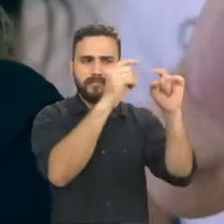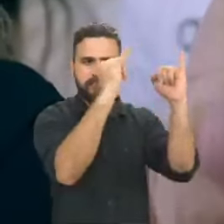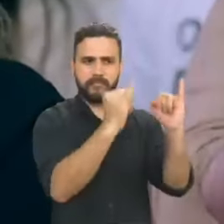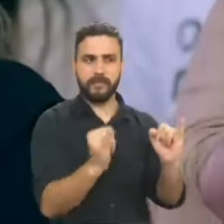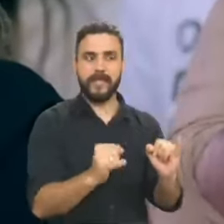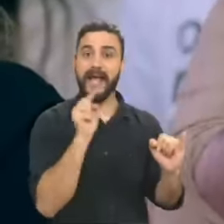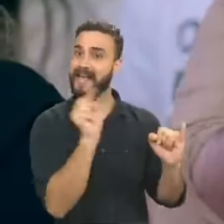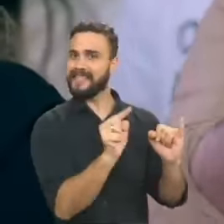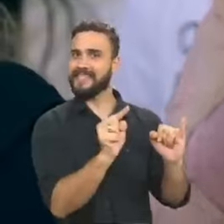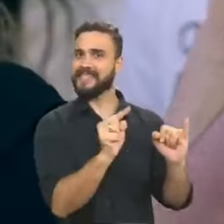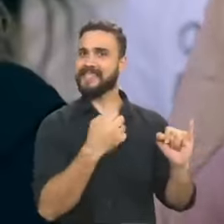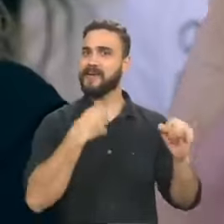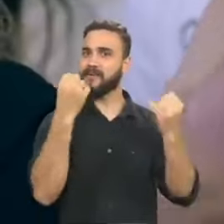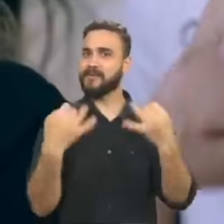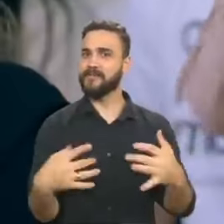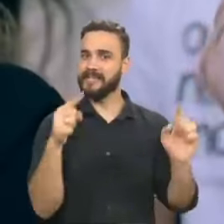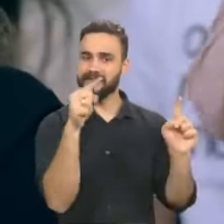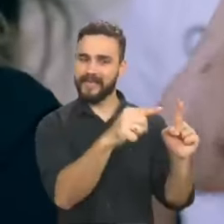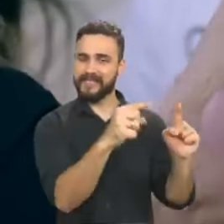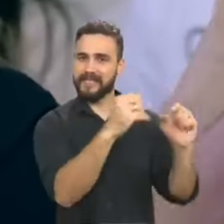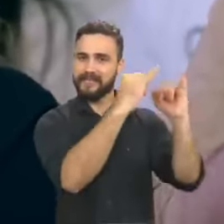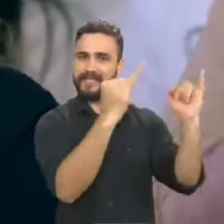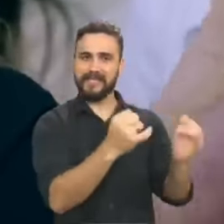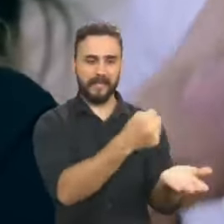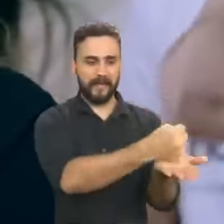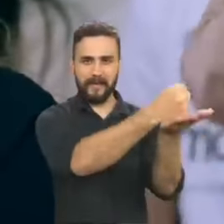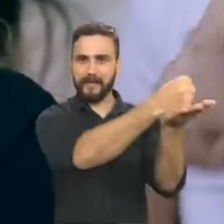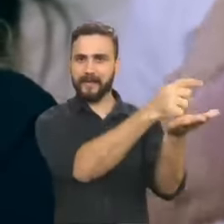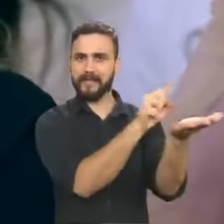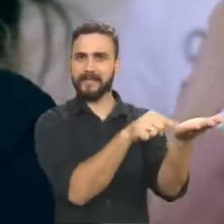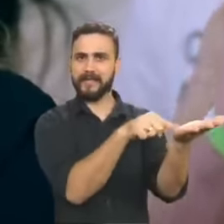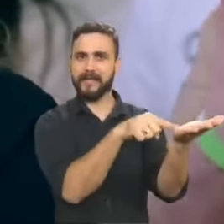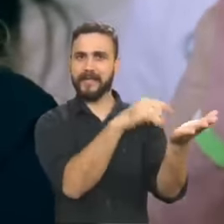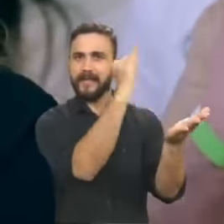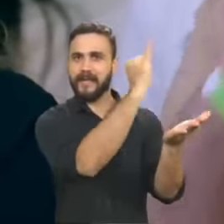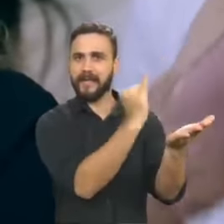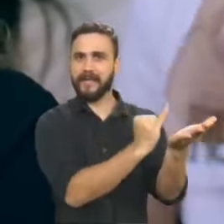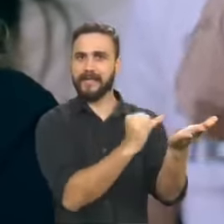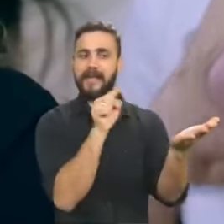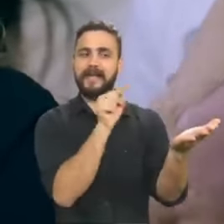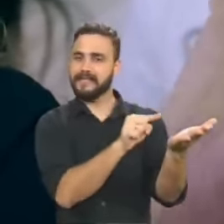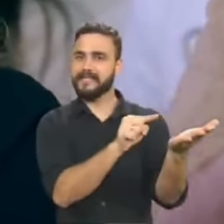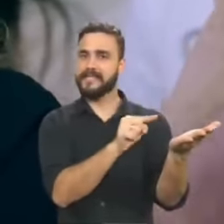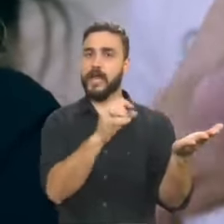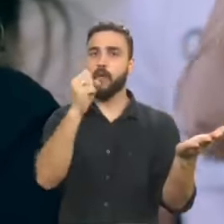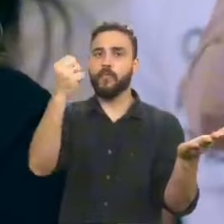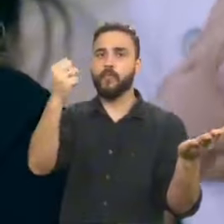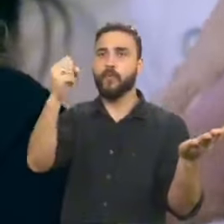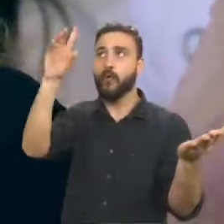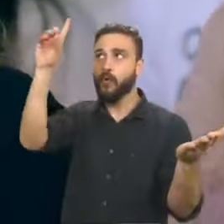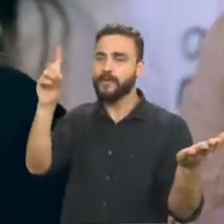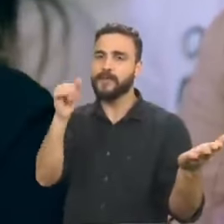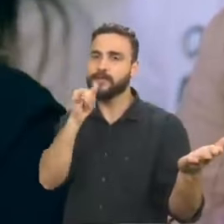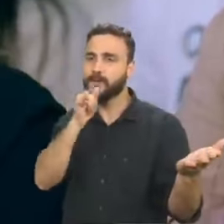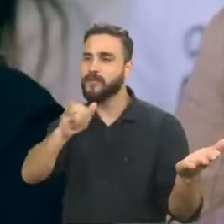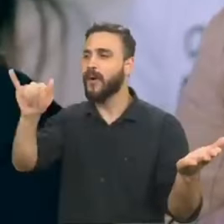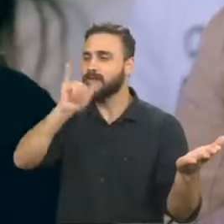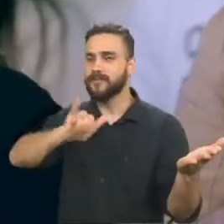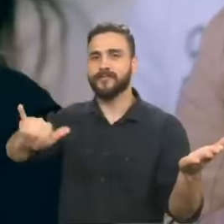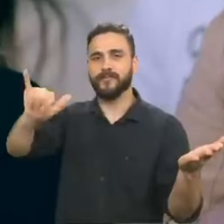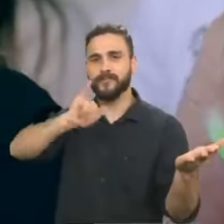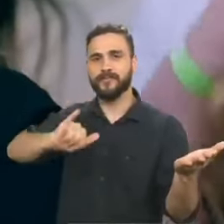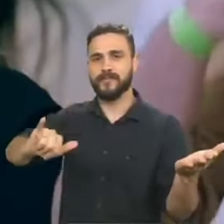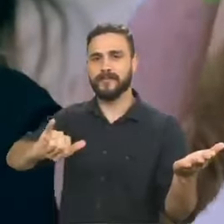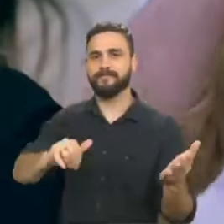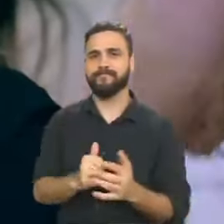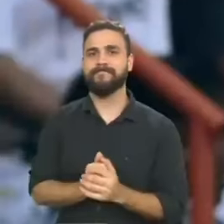um ponto de contato. Um ponto de contato que estabeleça uma linha mínima de razoabilidade entre